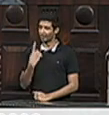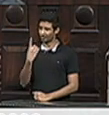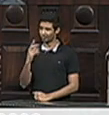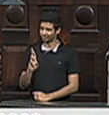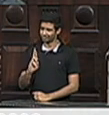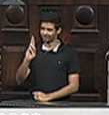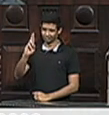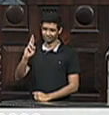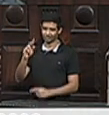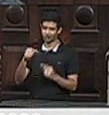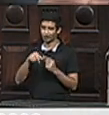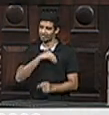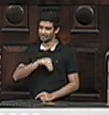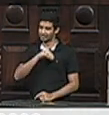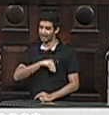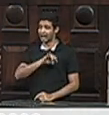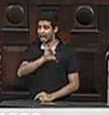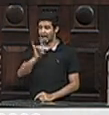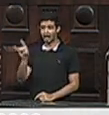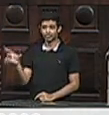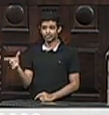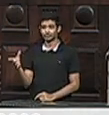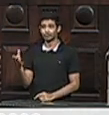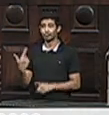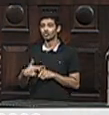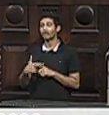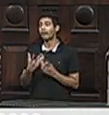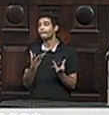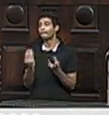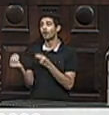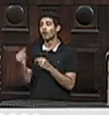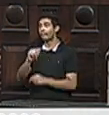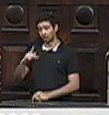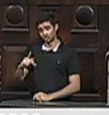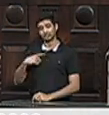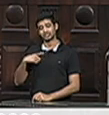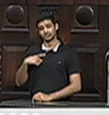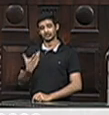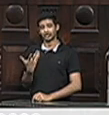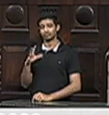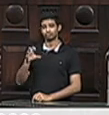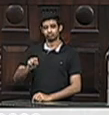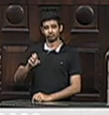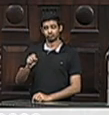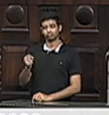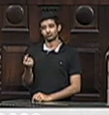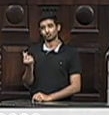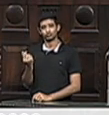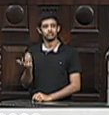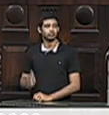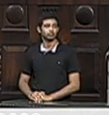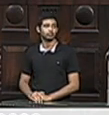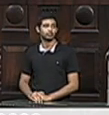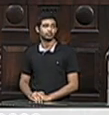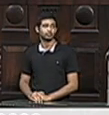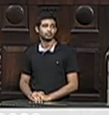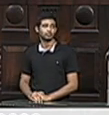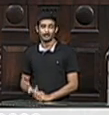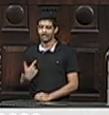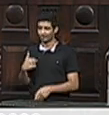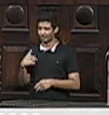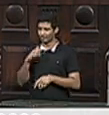questão que era vigente. A outra questão é que é razoável que a Assembleia Legislativa,